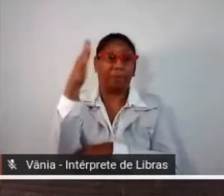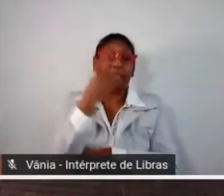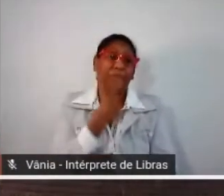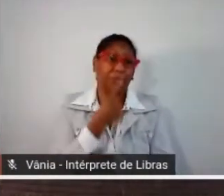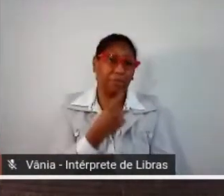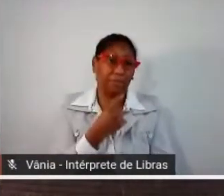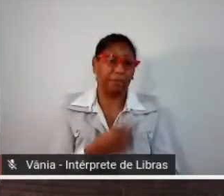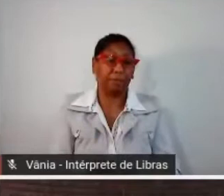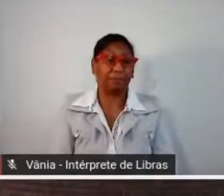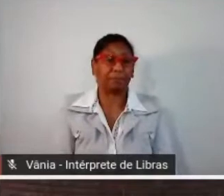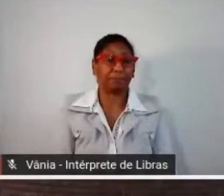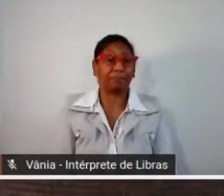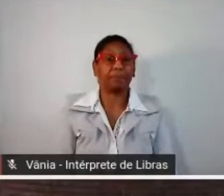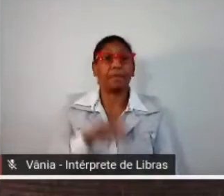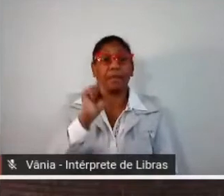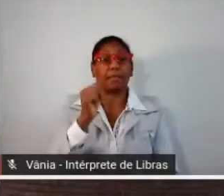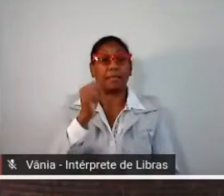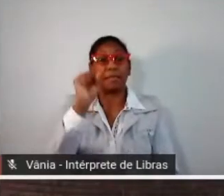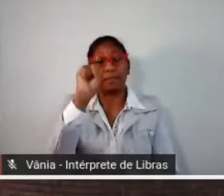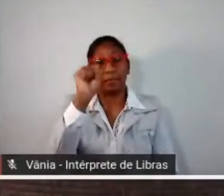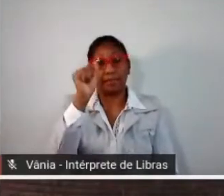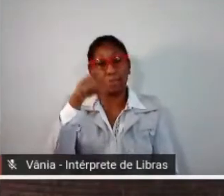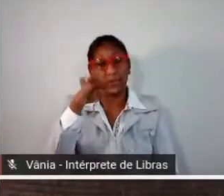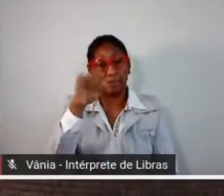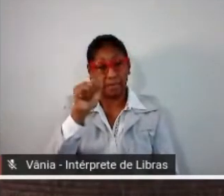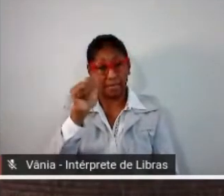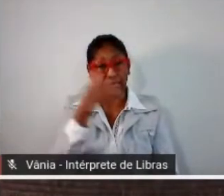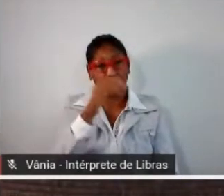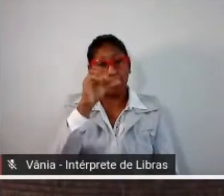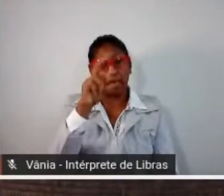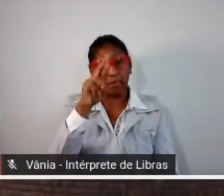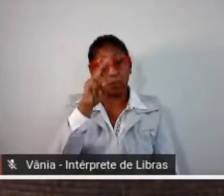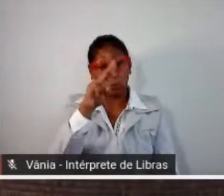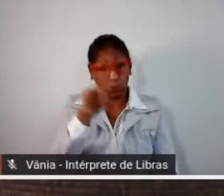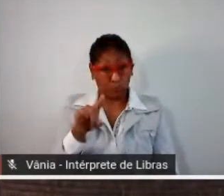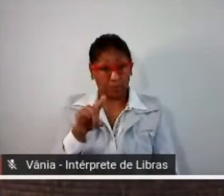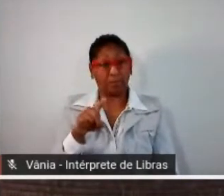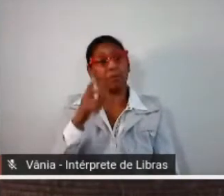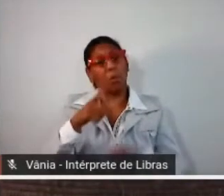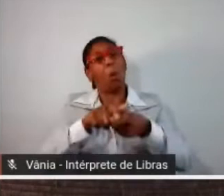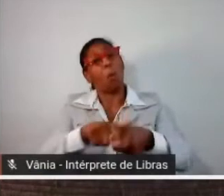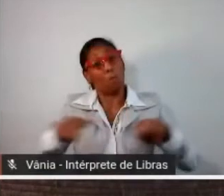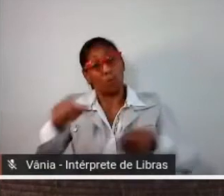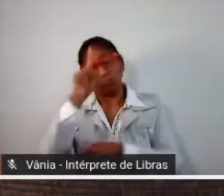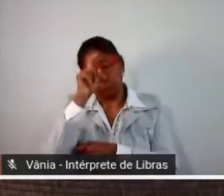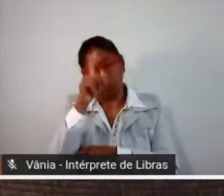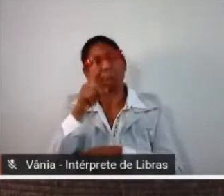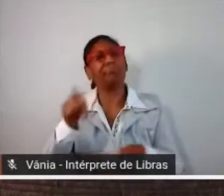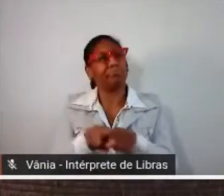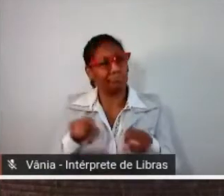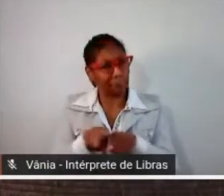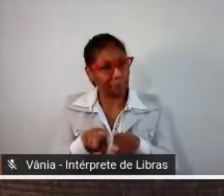vermelha. Santa Cruz do Sul observou aumento também de hospitalizações e,